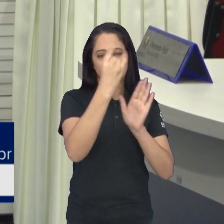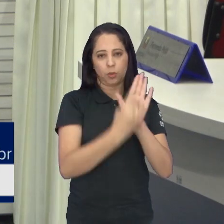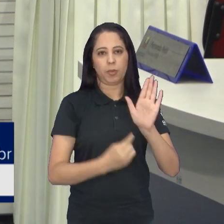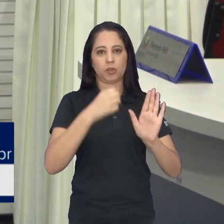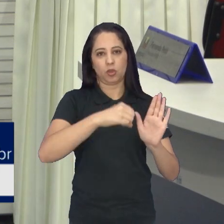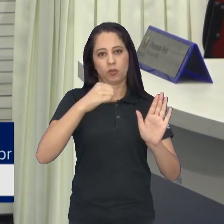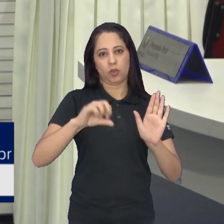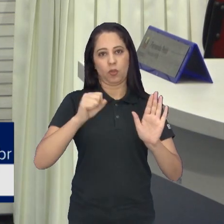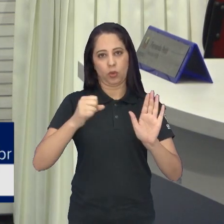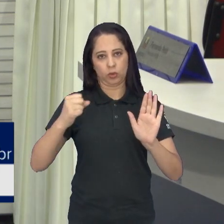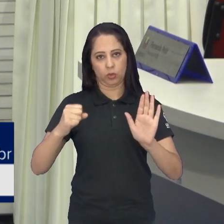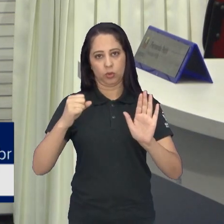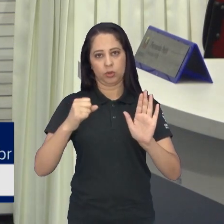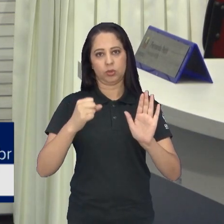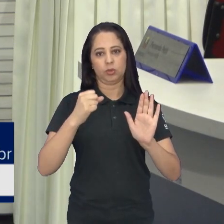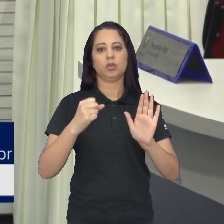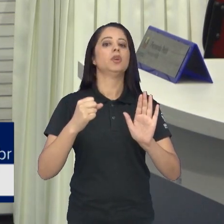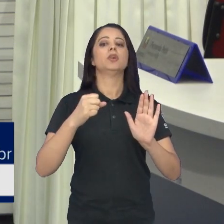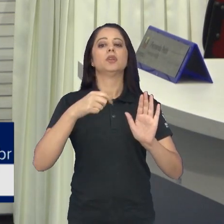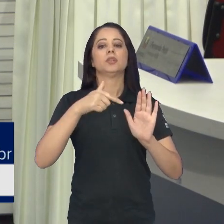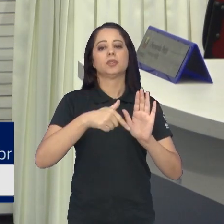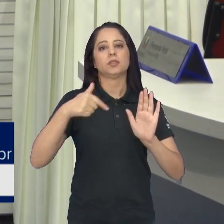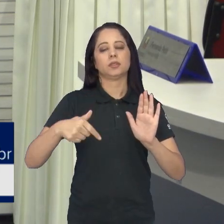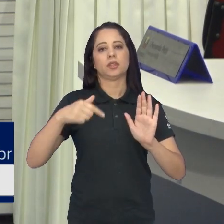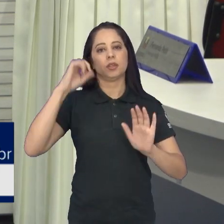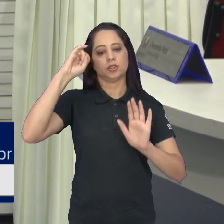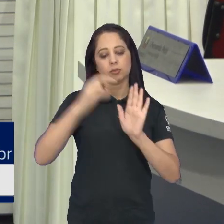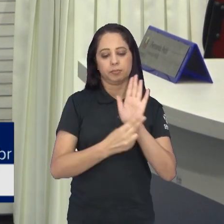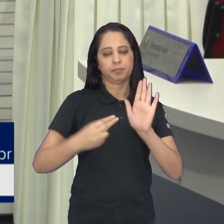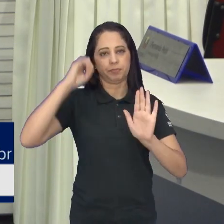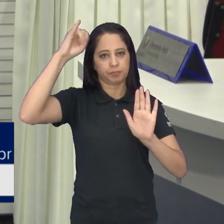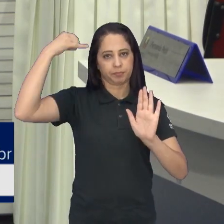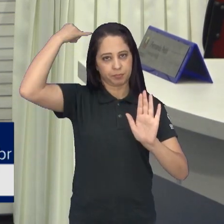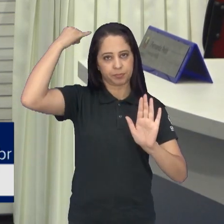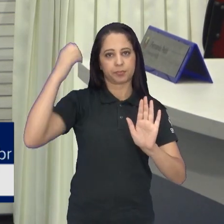9918/2022, do vereador doutor José Cláudio. Processo